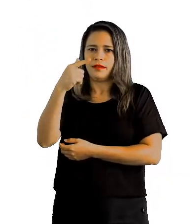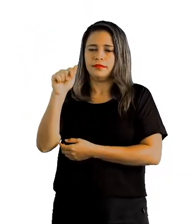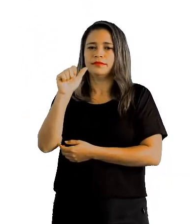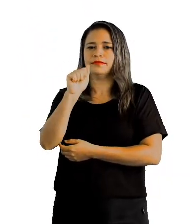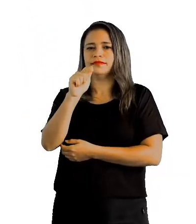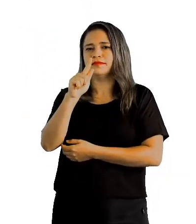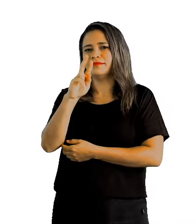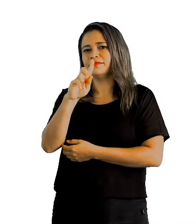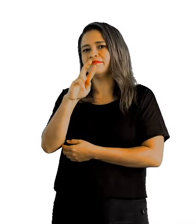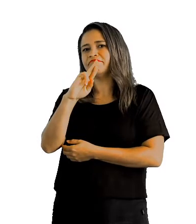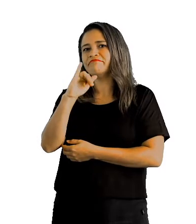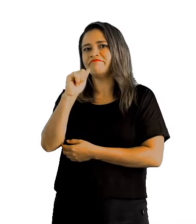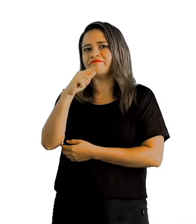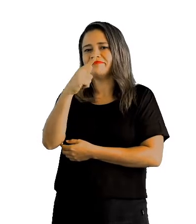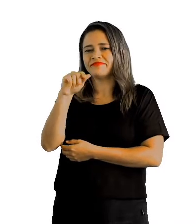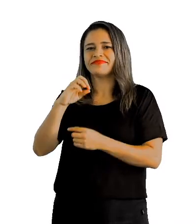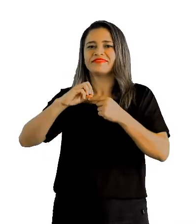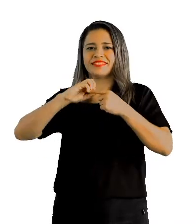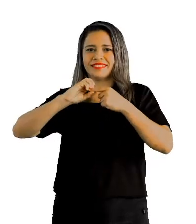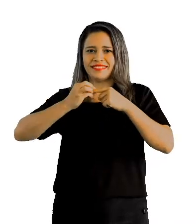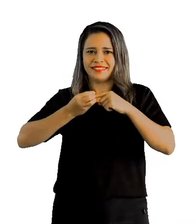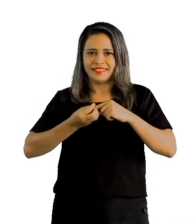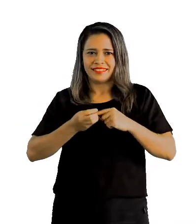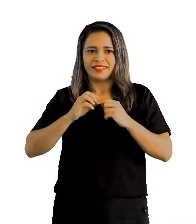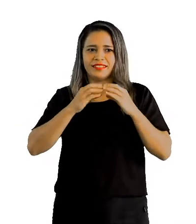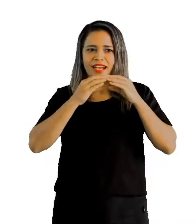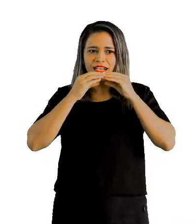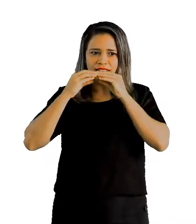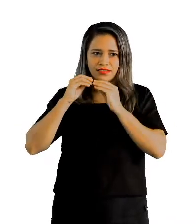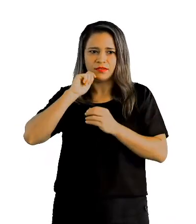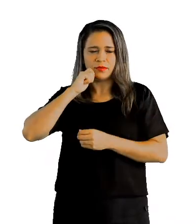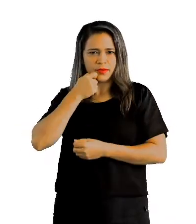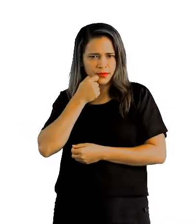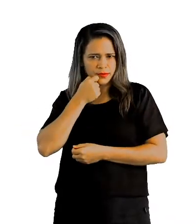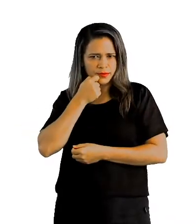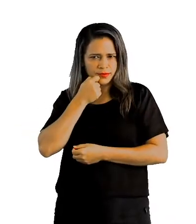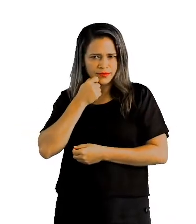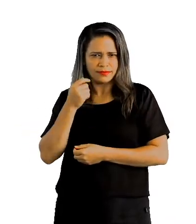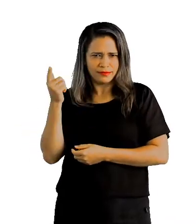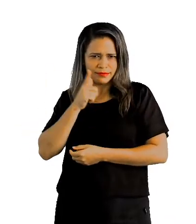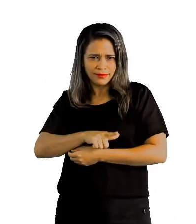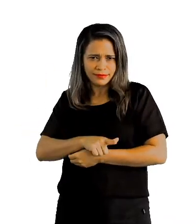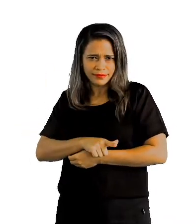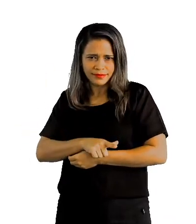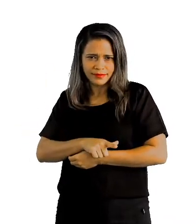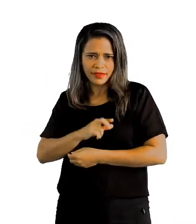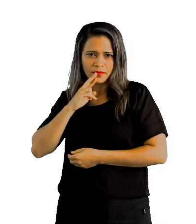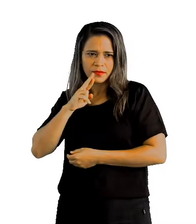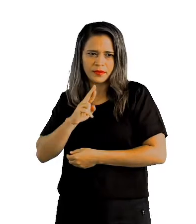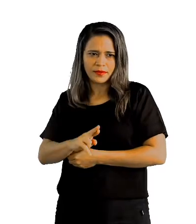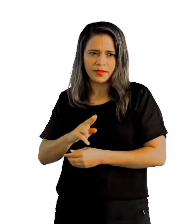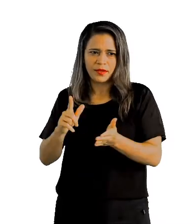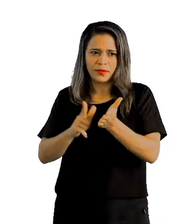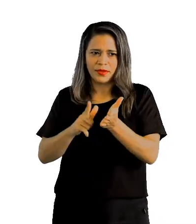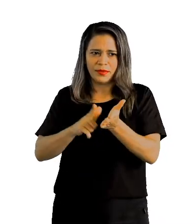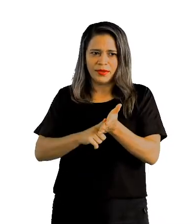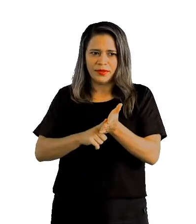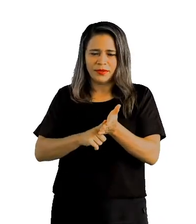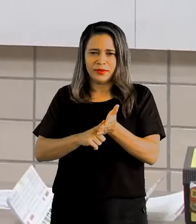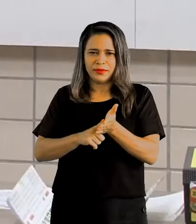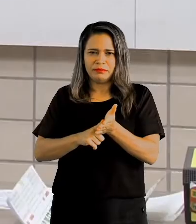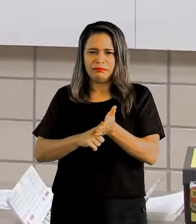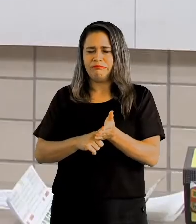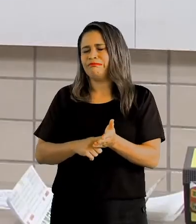agrião, feijão, mamão e pão. Acertou? Quem respondeu papel? Que